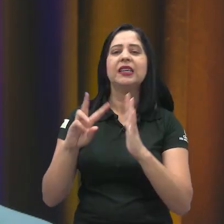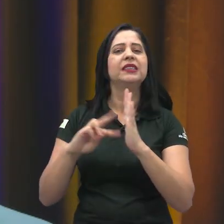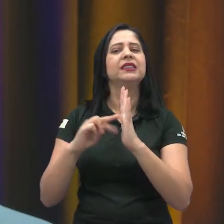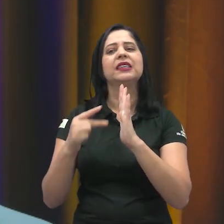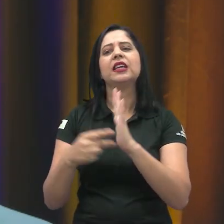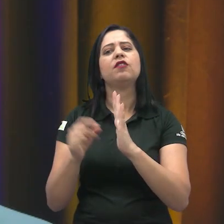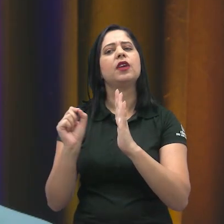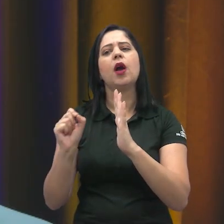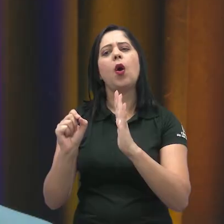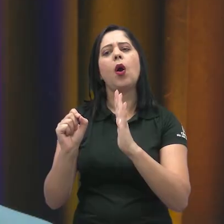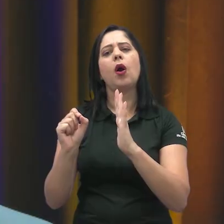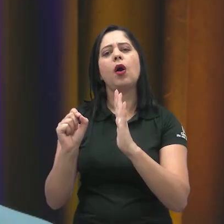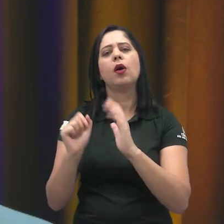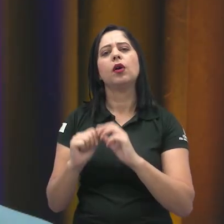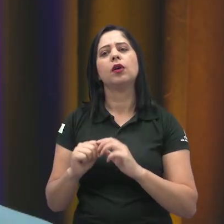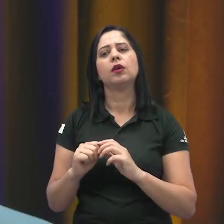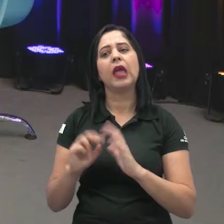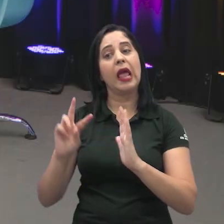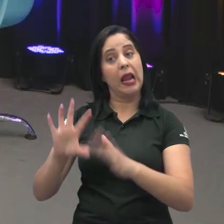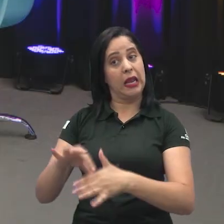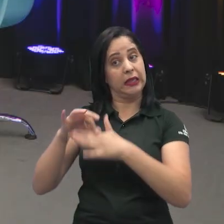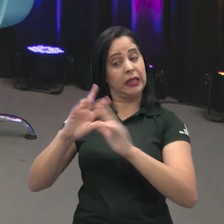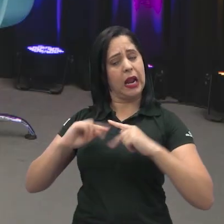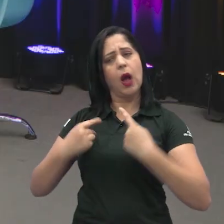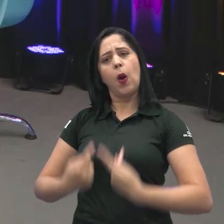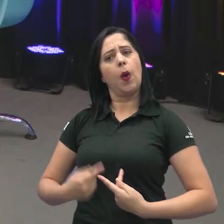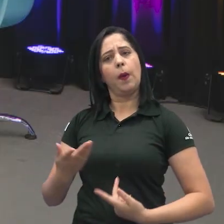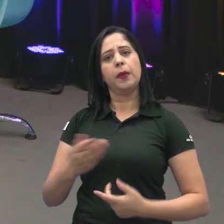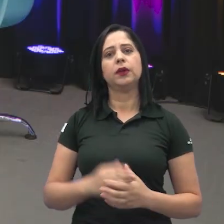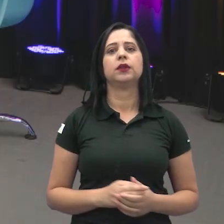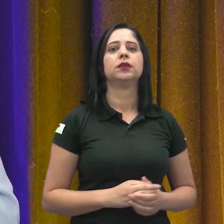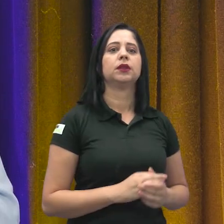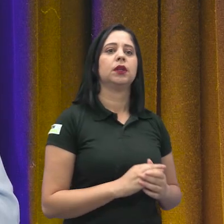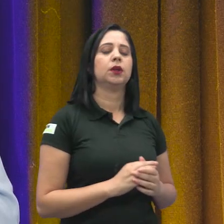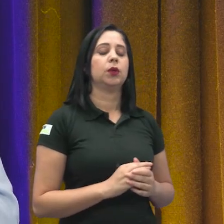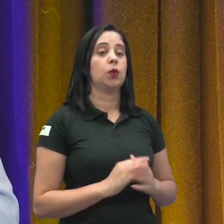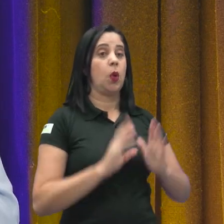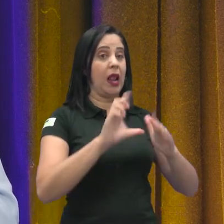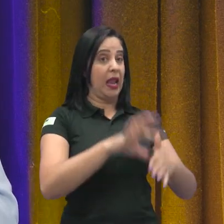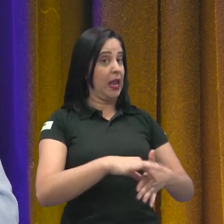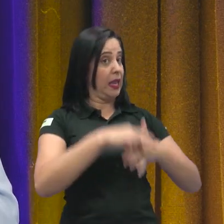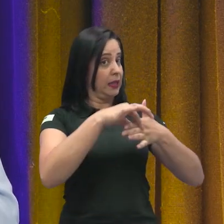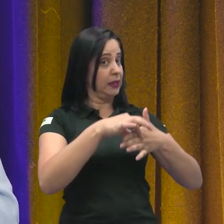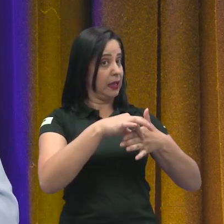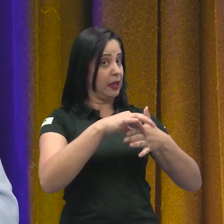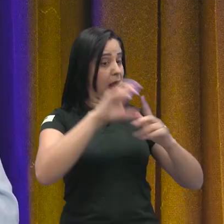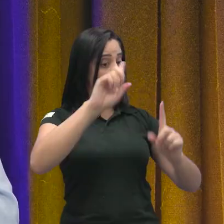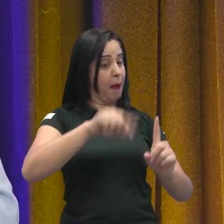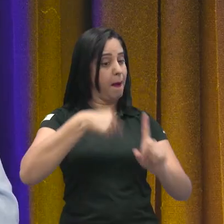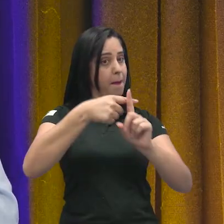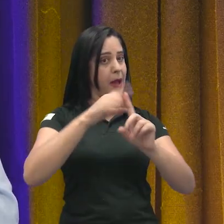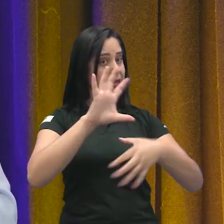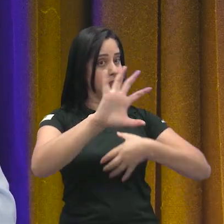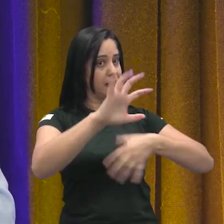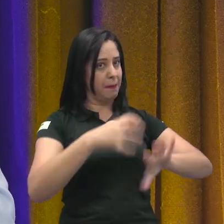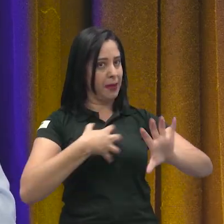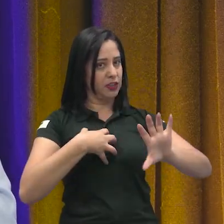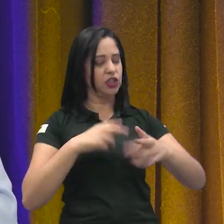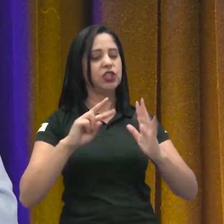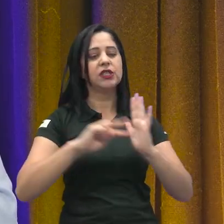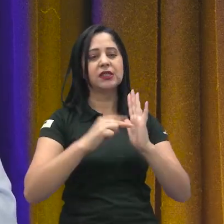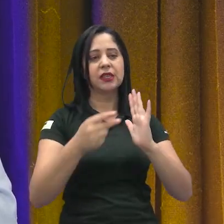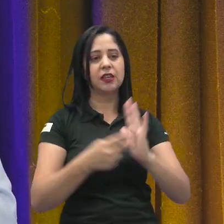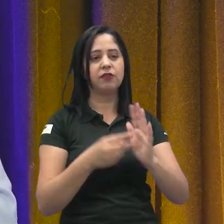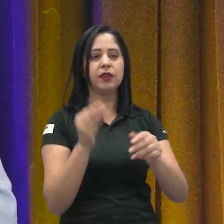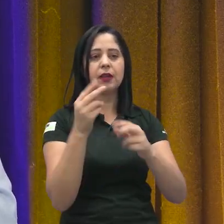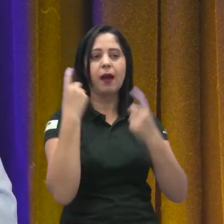para você com humanidade? Olha, liderar com humanidade, Pri, para mim é quando a gente se preocupa